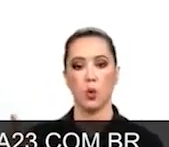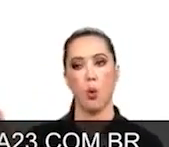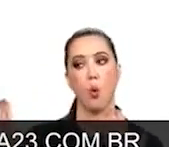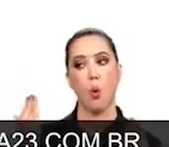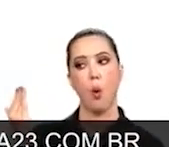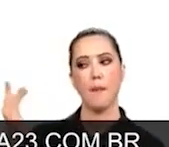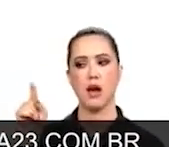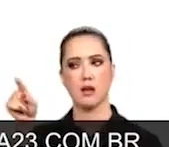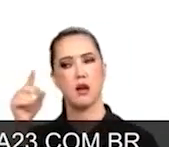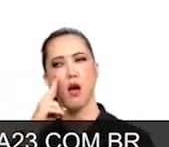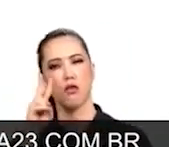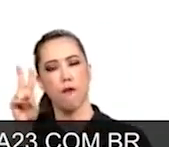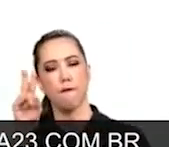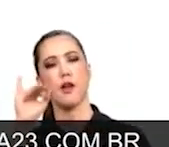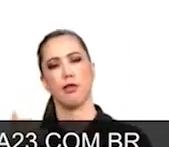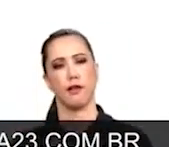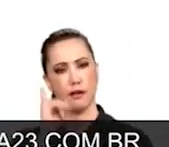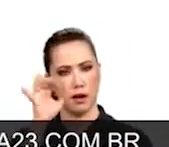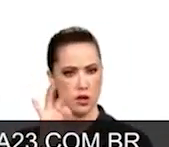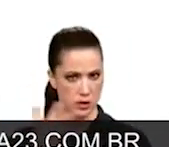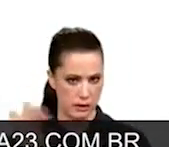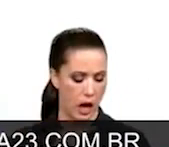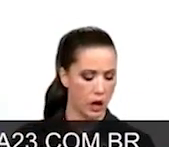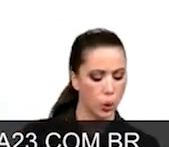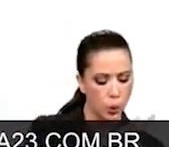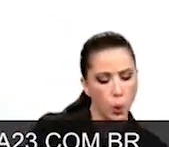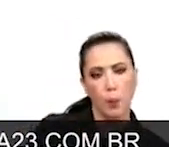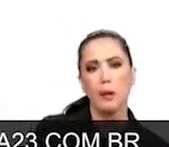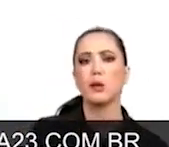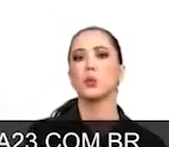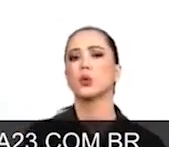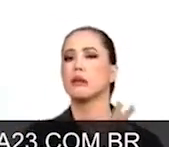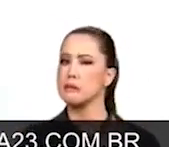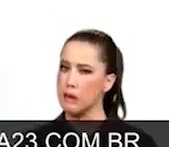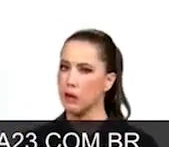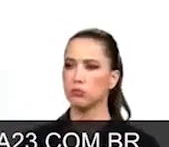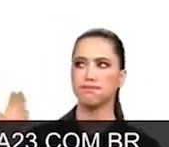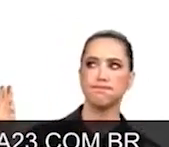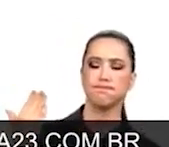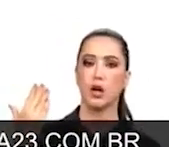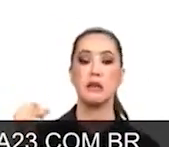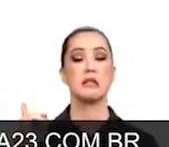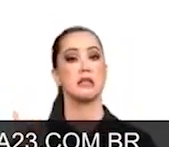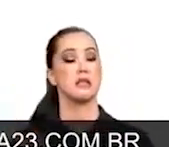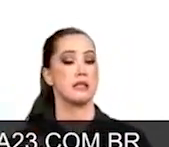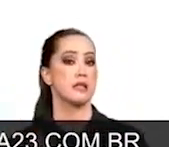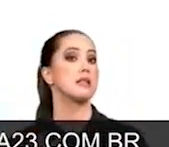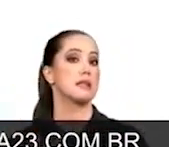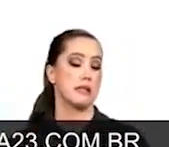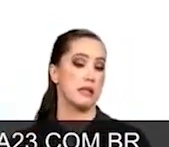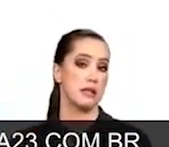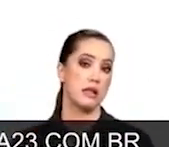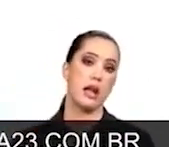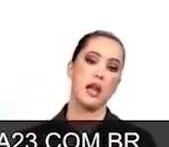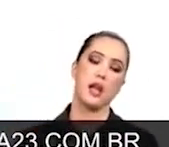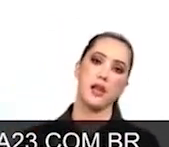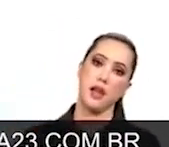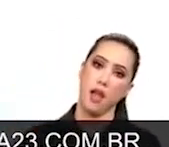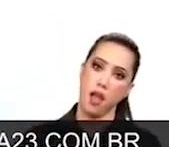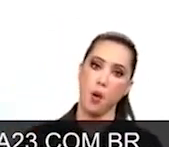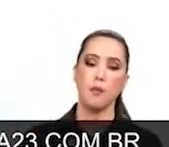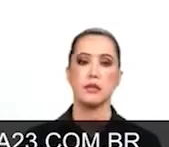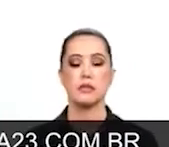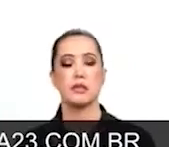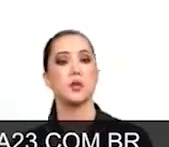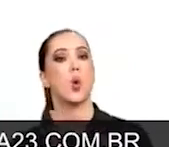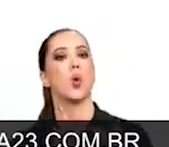comparando com a sua documentação, e se tiver algo divergente, ele precisa entrar em contato, né, com a fonte de